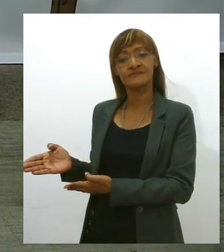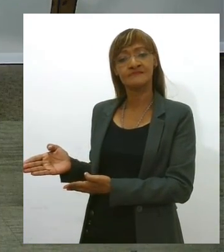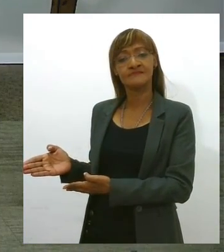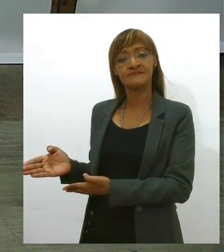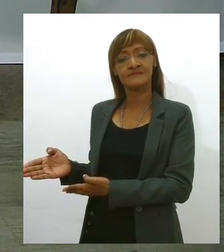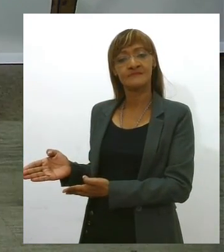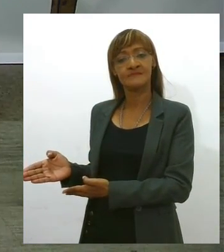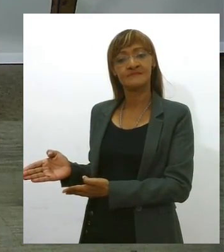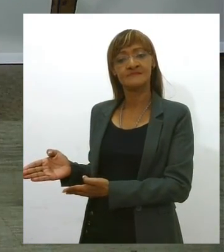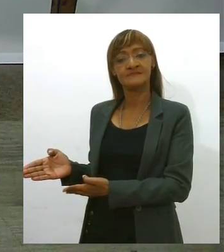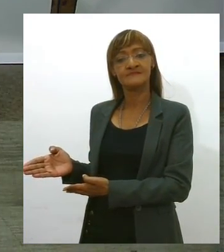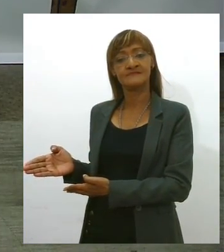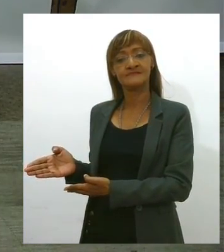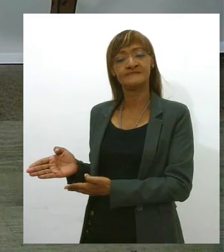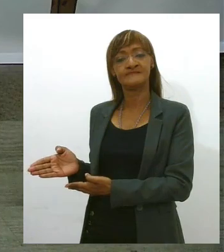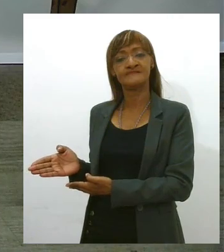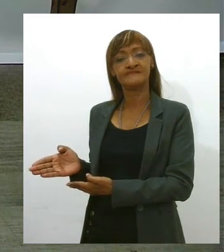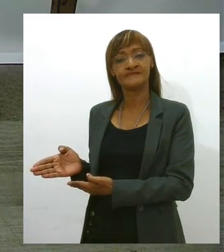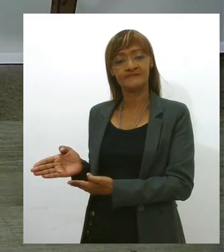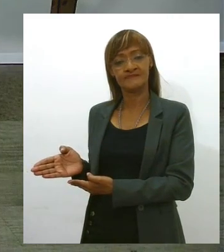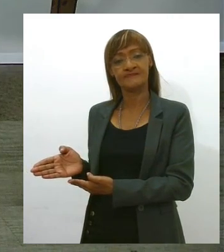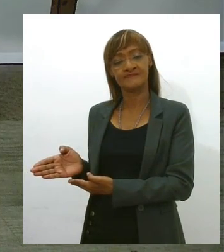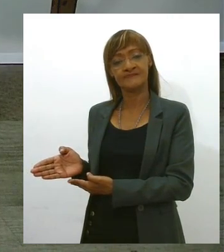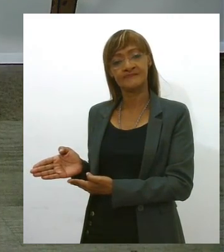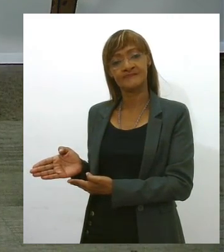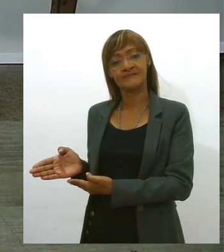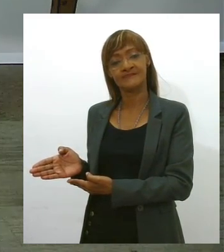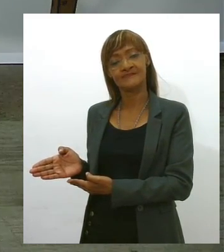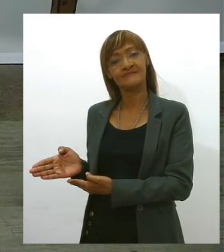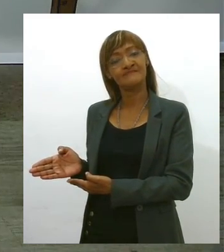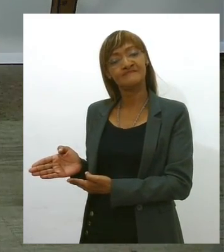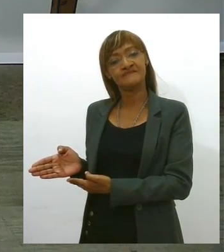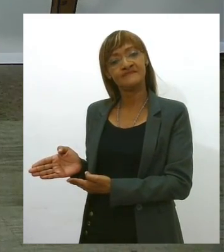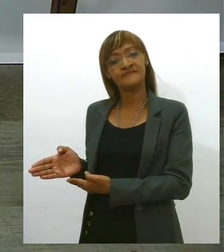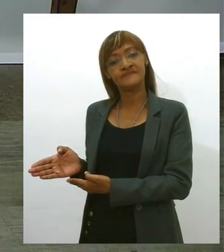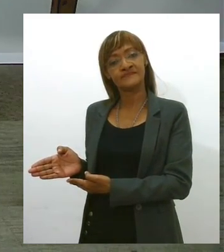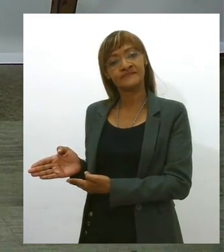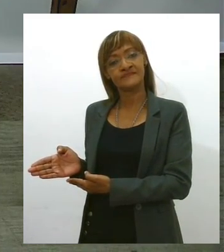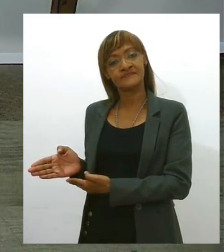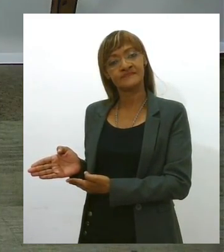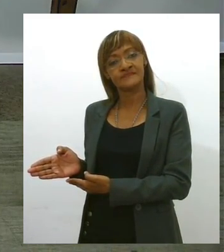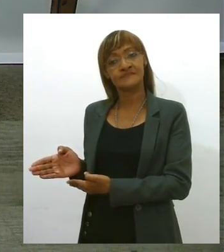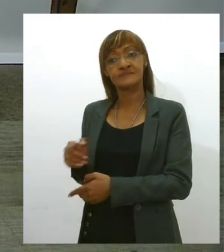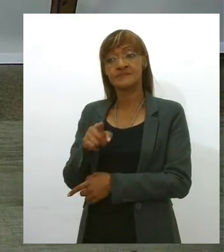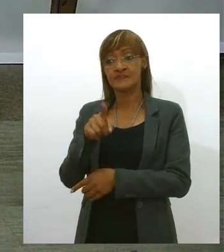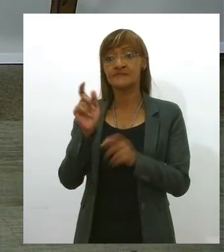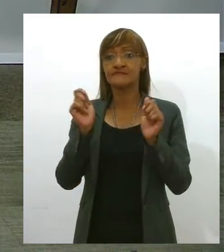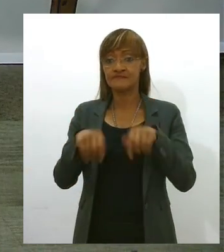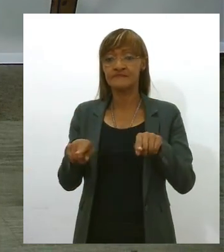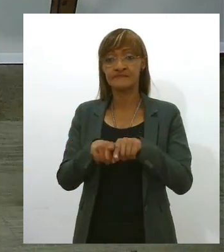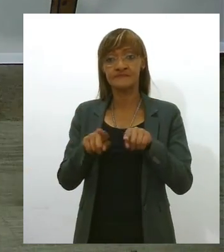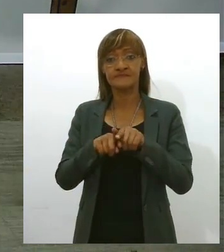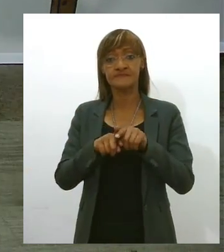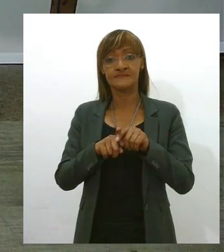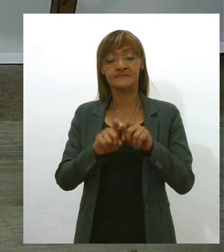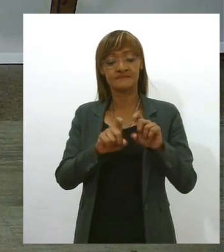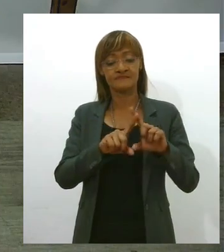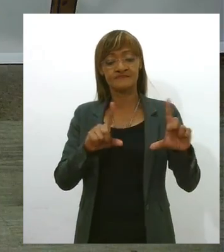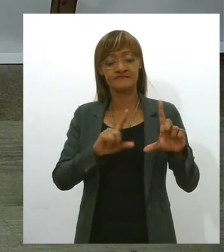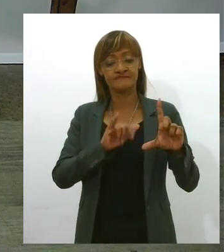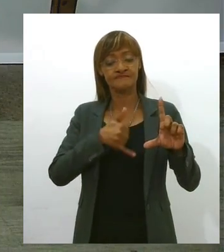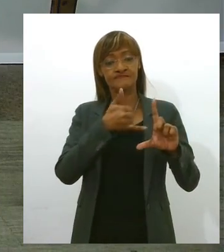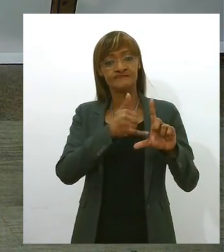@TVAlese5.2, no Twitter, @TVAlese. E você também pode acessar o QR Code no canto inferior da tela, que ele te dá acesso